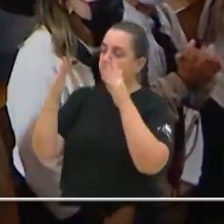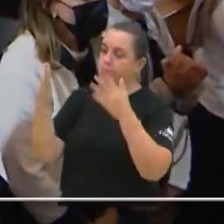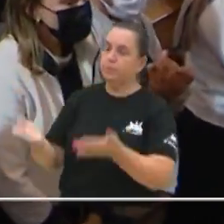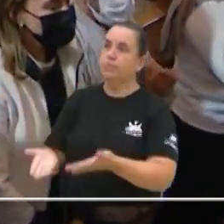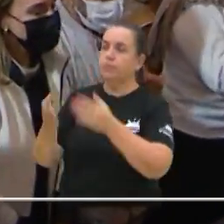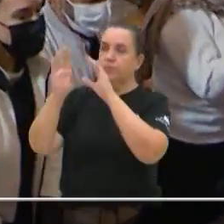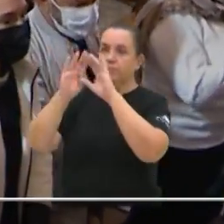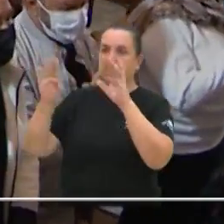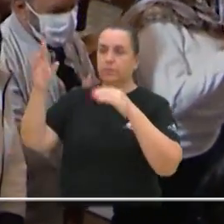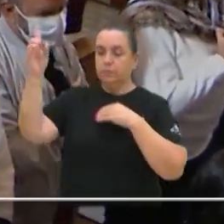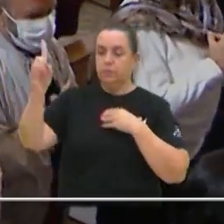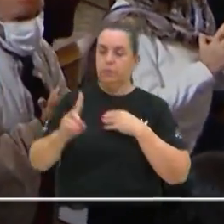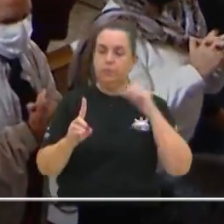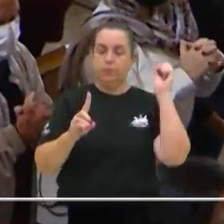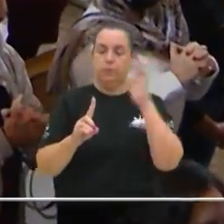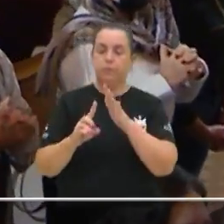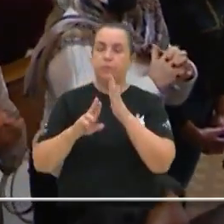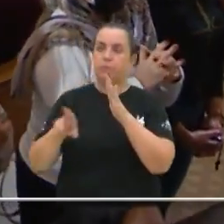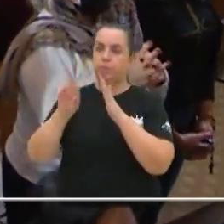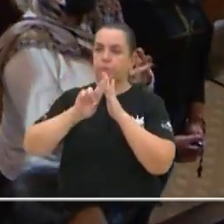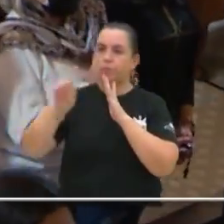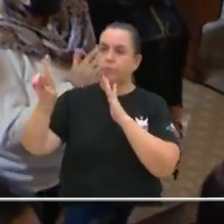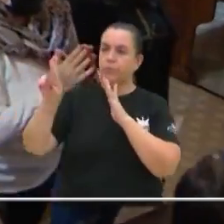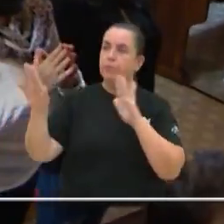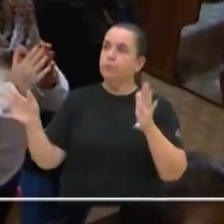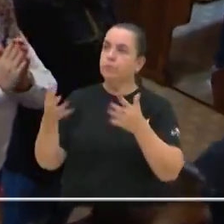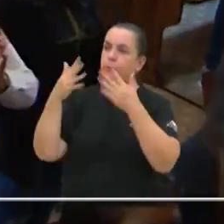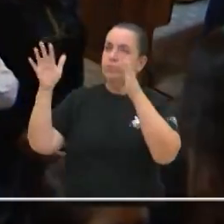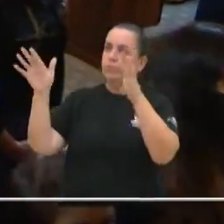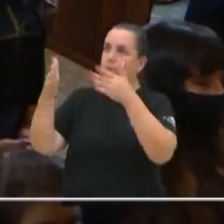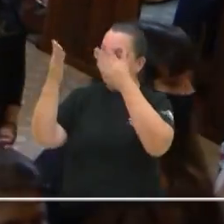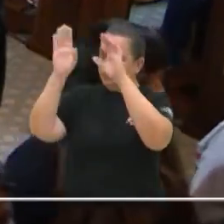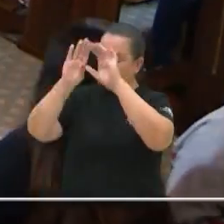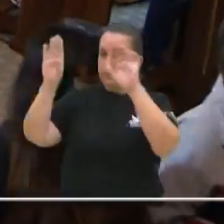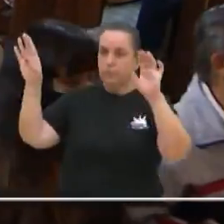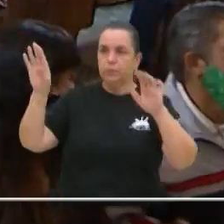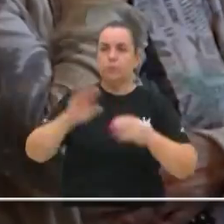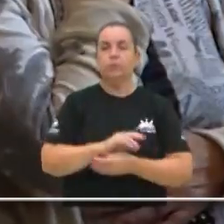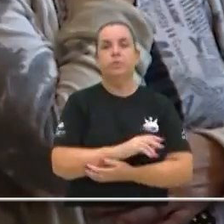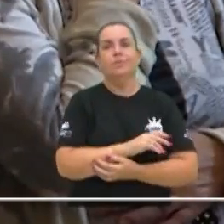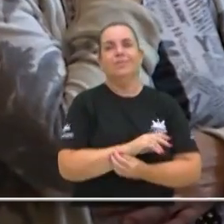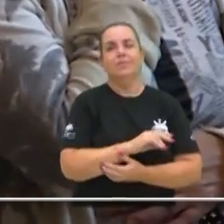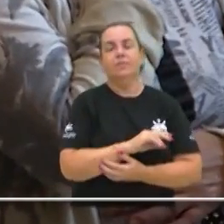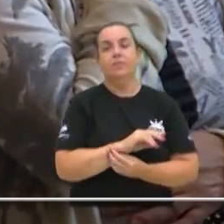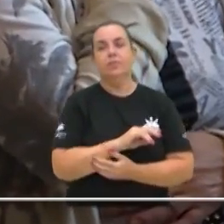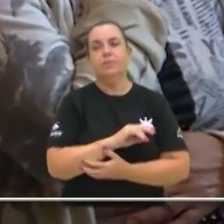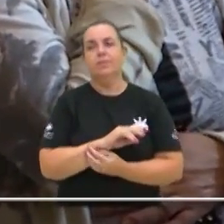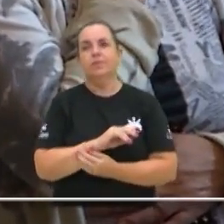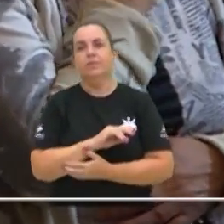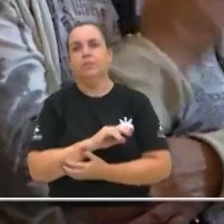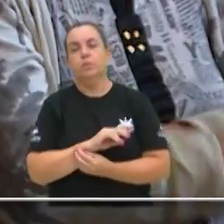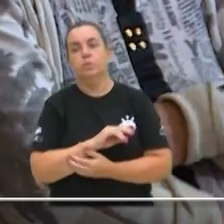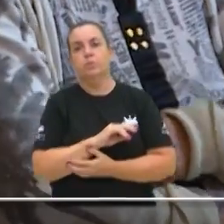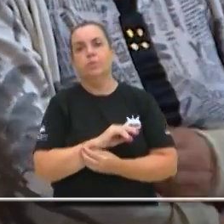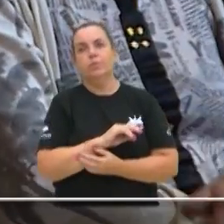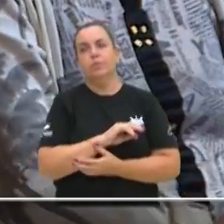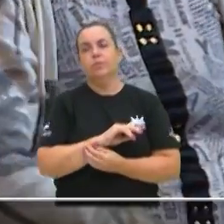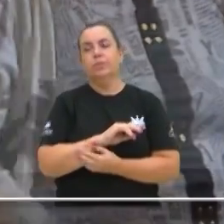glória. Hosana nas alturas, bendito o que vem em nome do Senhor. Hosana nas